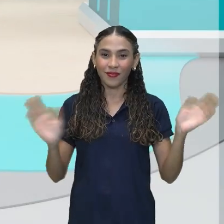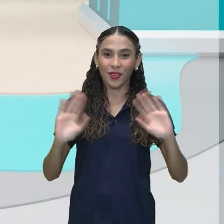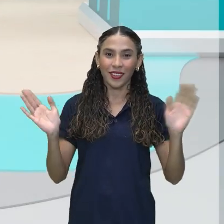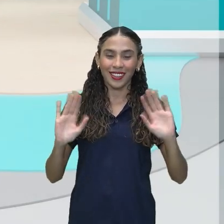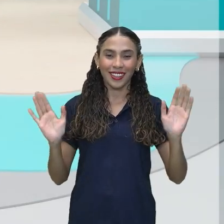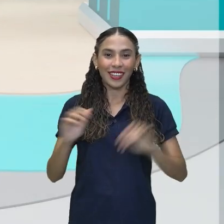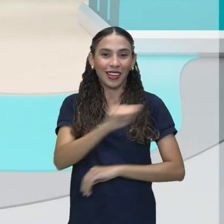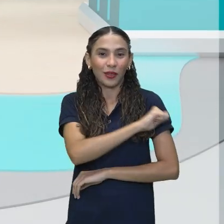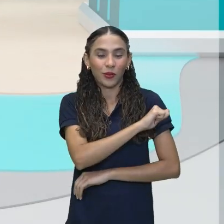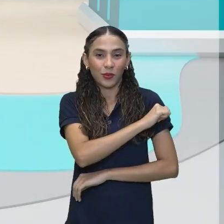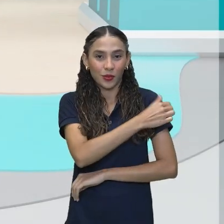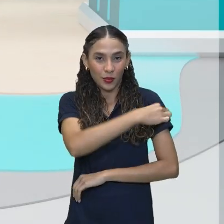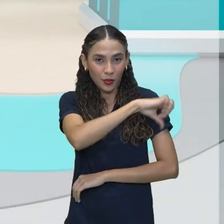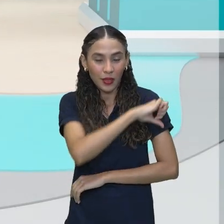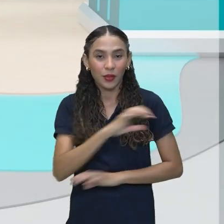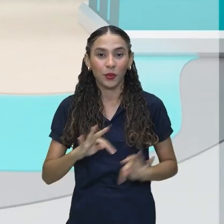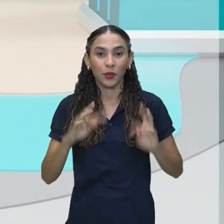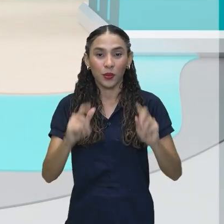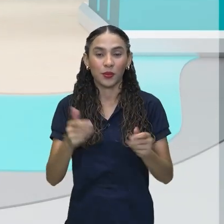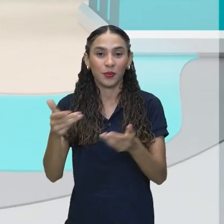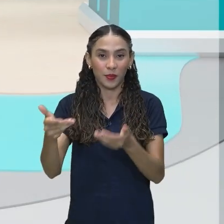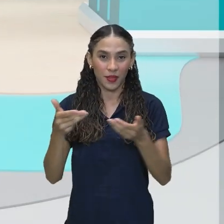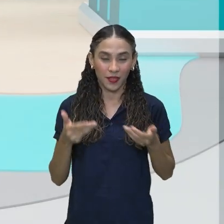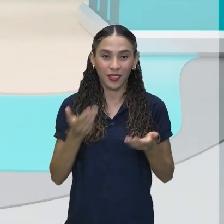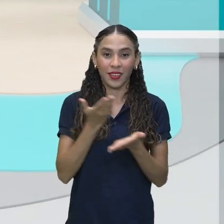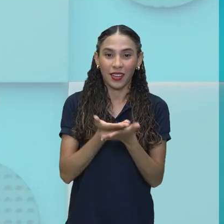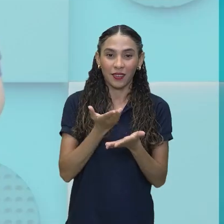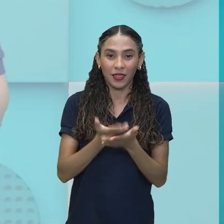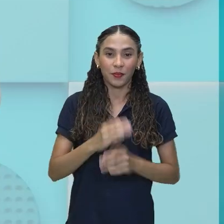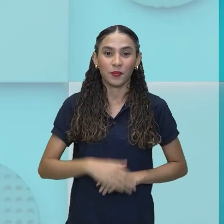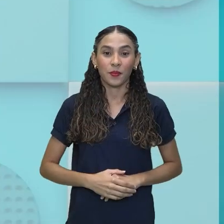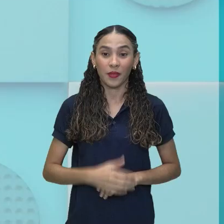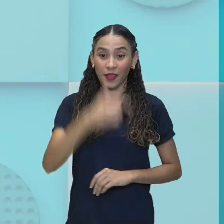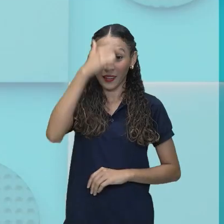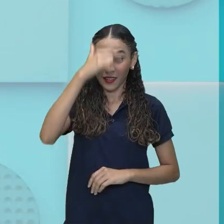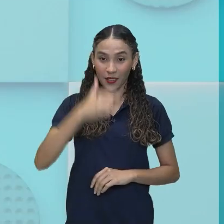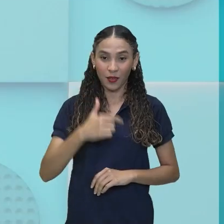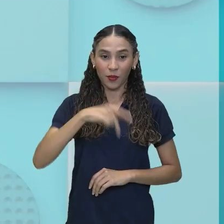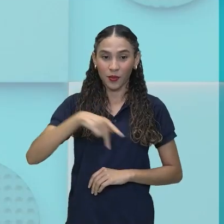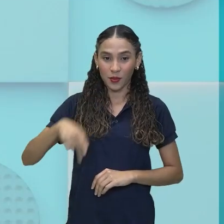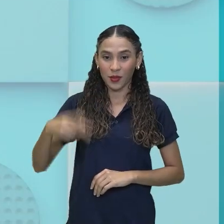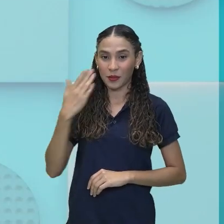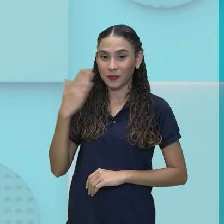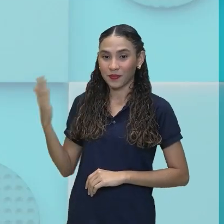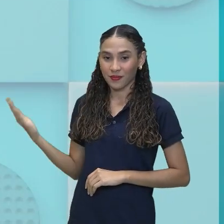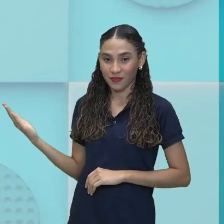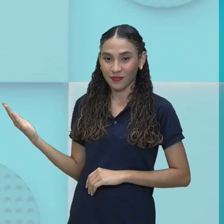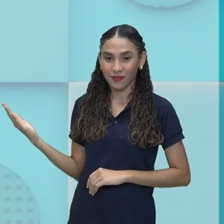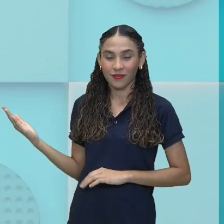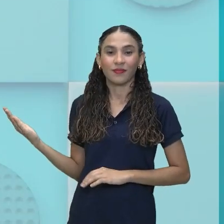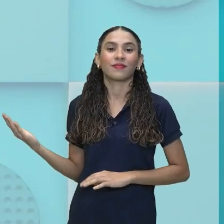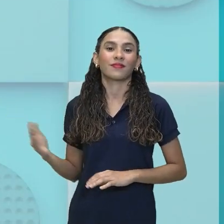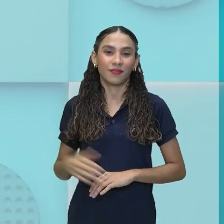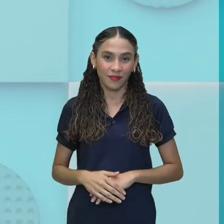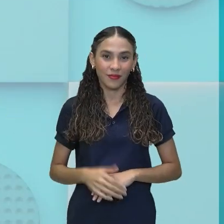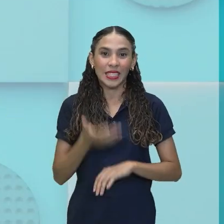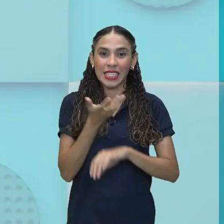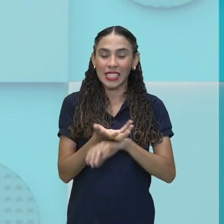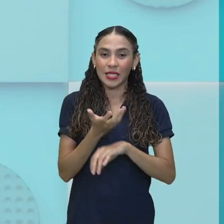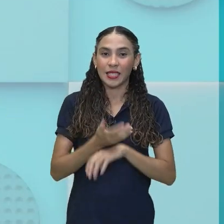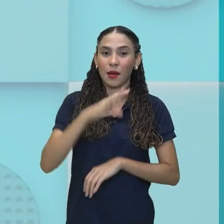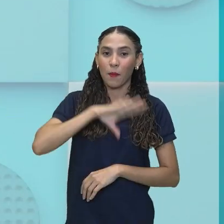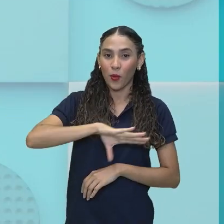Olá, estudantes do 9º ano, sejam bem-vindos a esta aula. Eu sou a professora Joyce Martins, professora do componente de